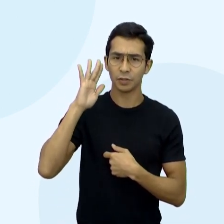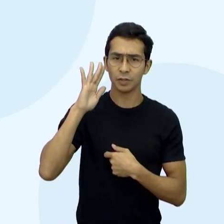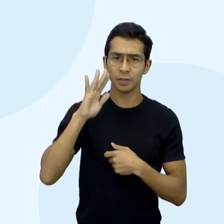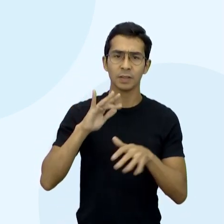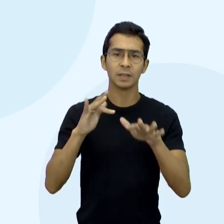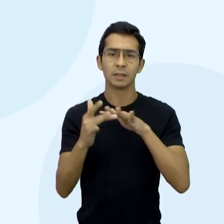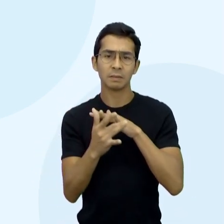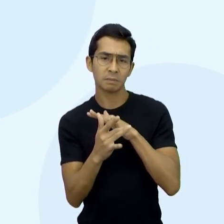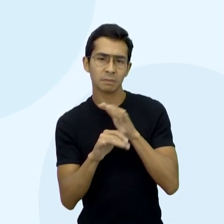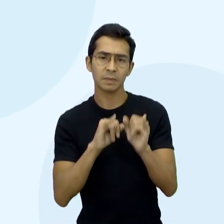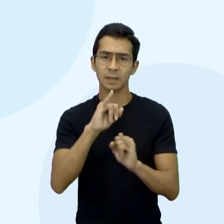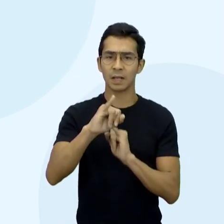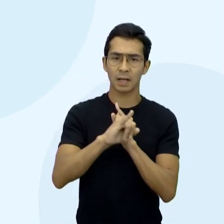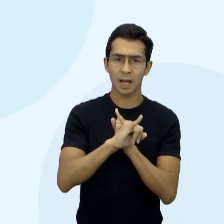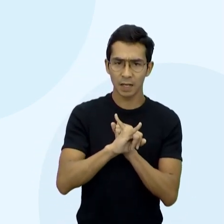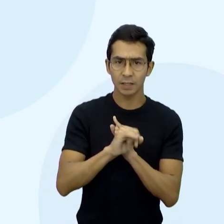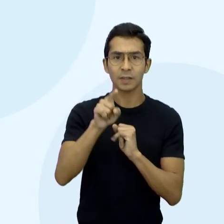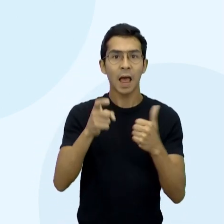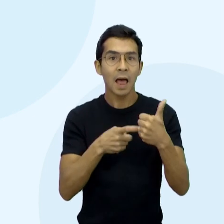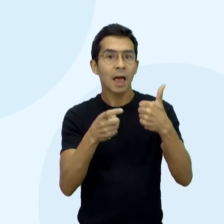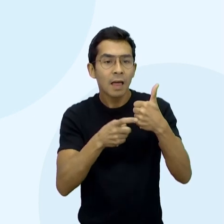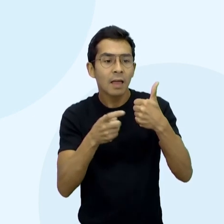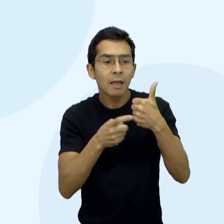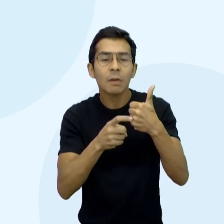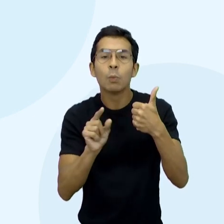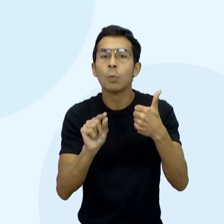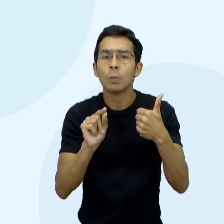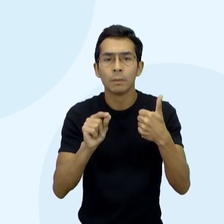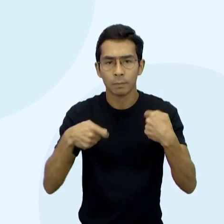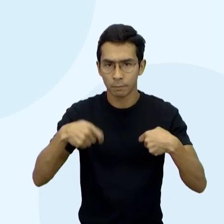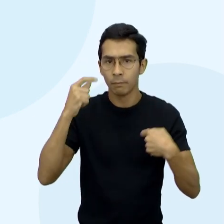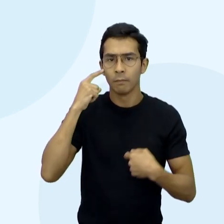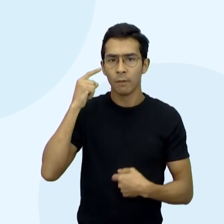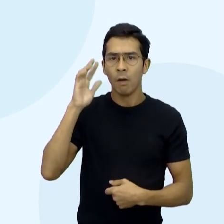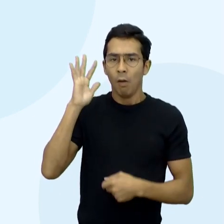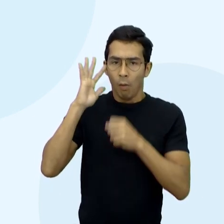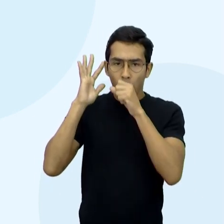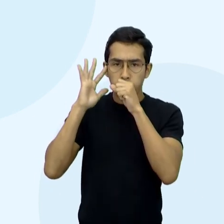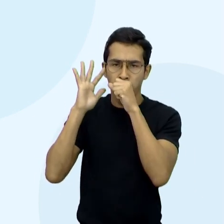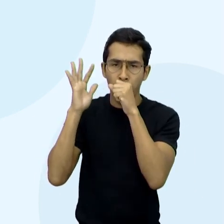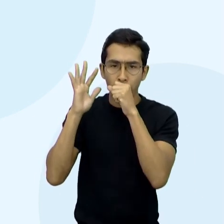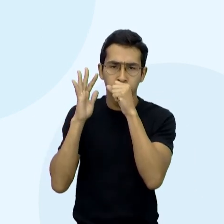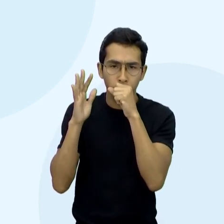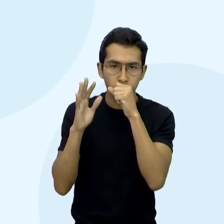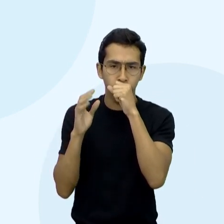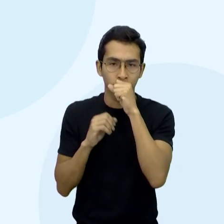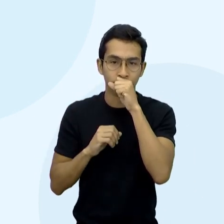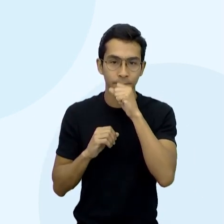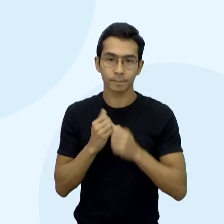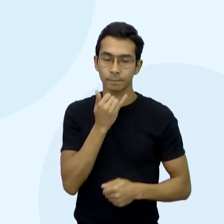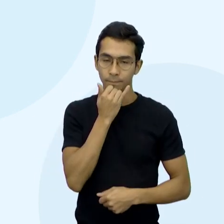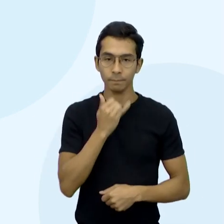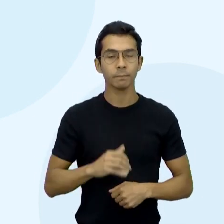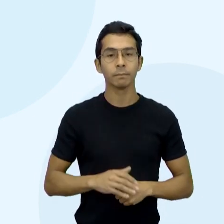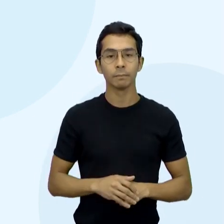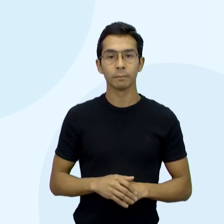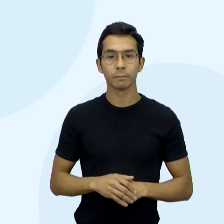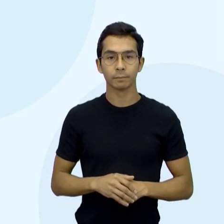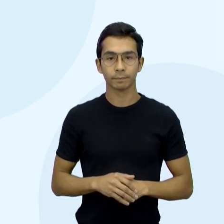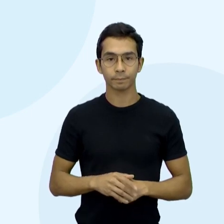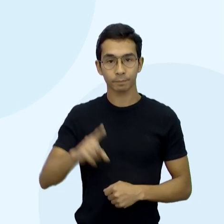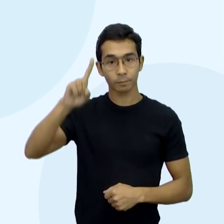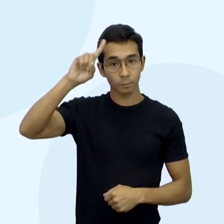e perfis que engajamos nas redes sociais. Você costuma checar as suas redes sociais todos os dias, certo? Esse é um hábito de